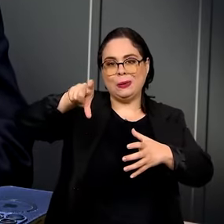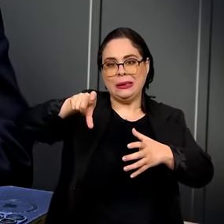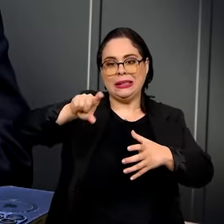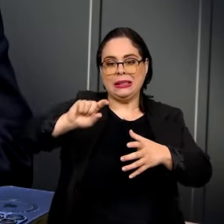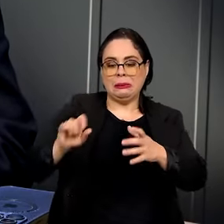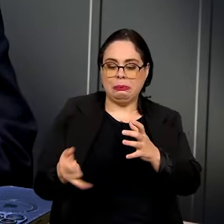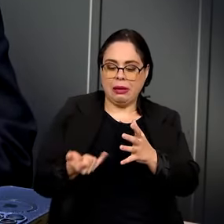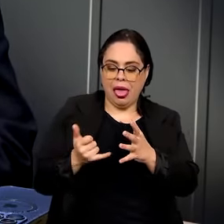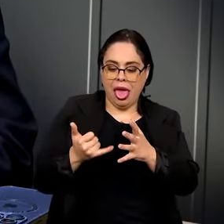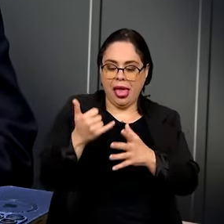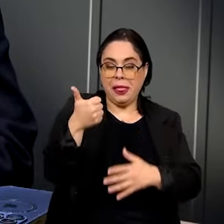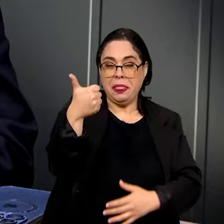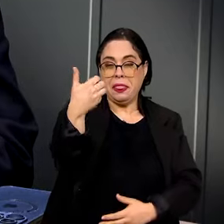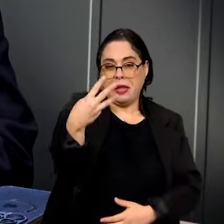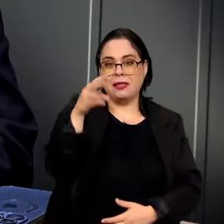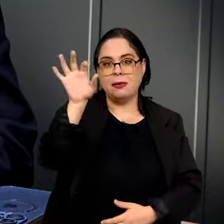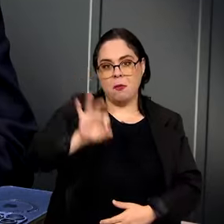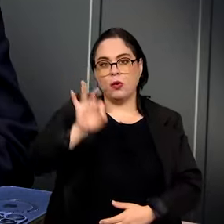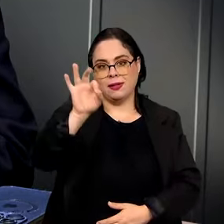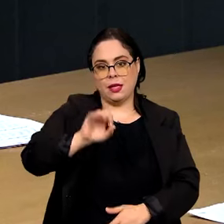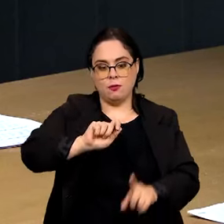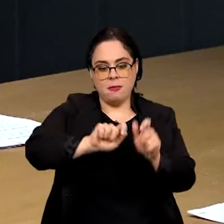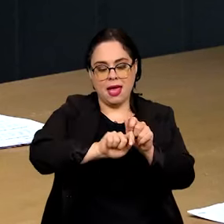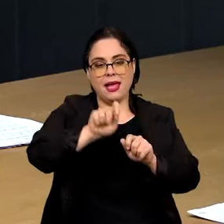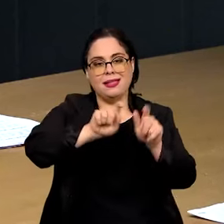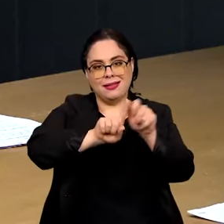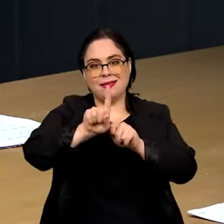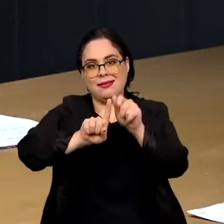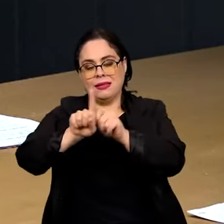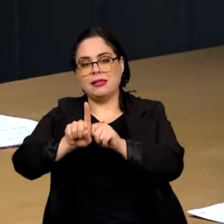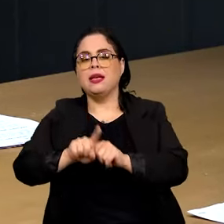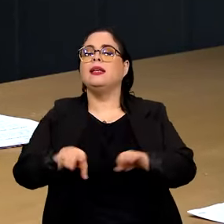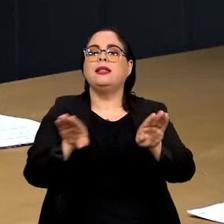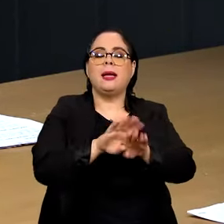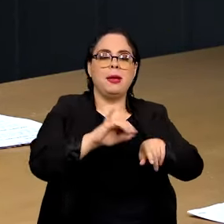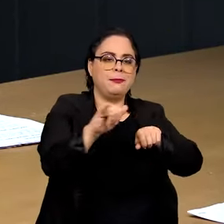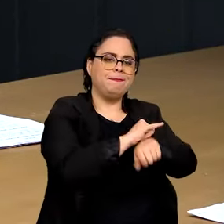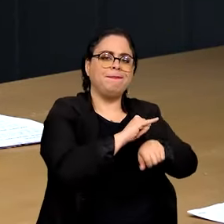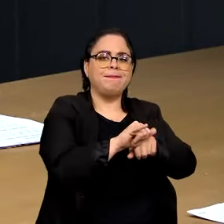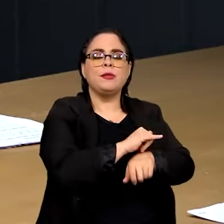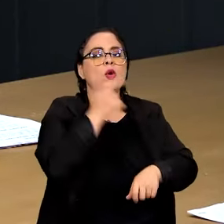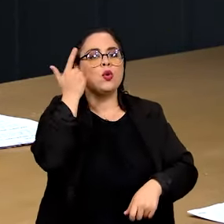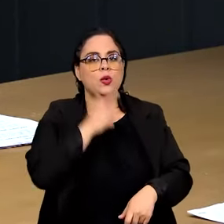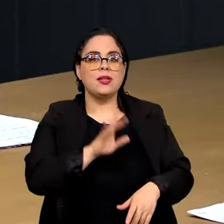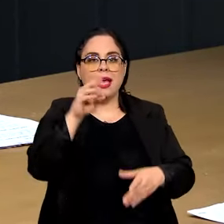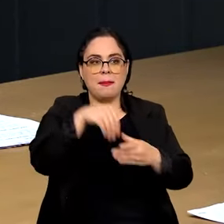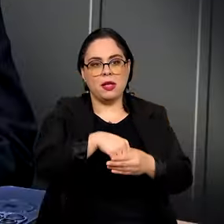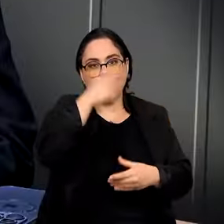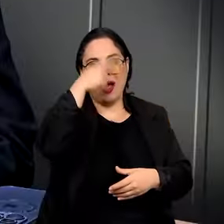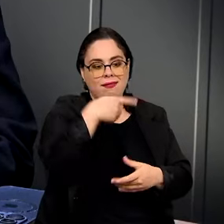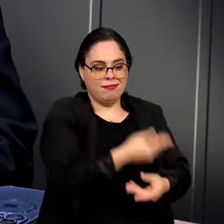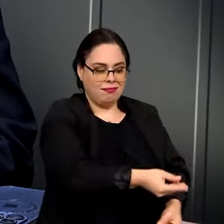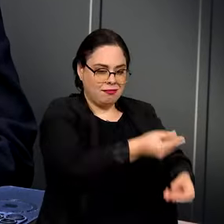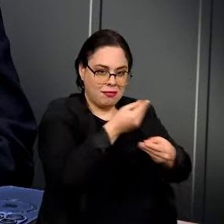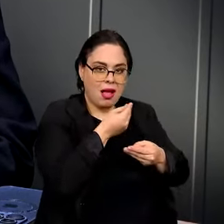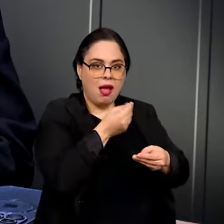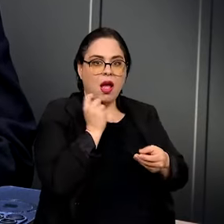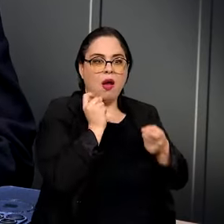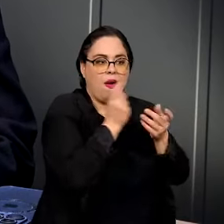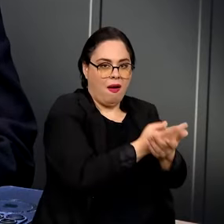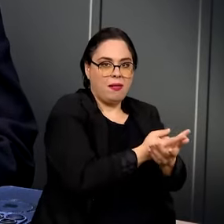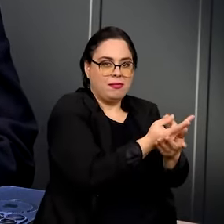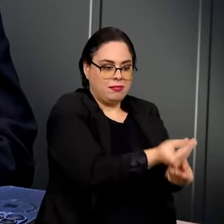público cartão de crédito imagine com taxas de até 13% ao mês outro outra fonte é o